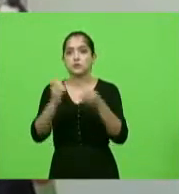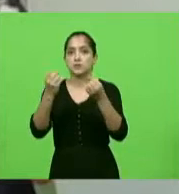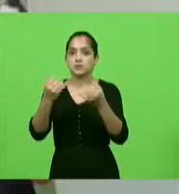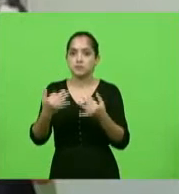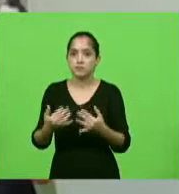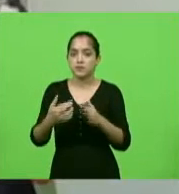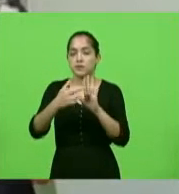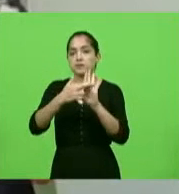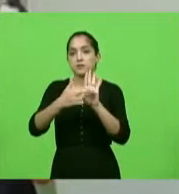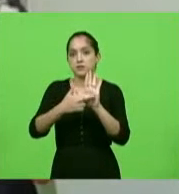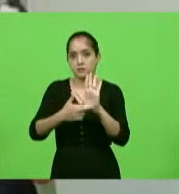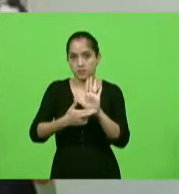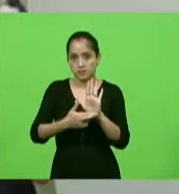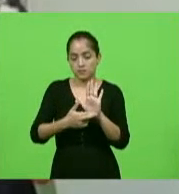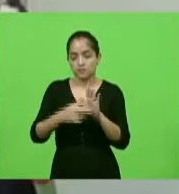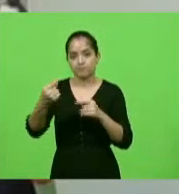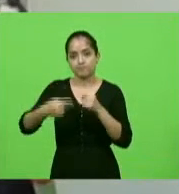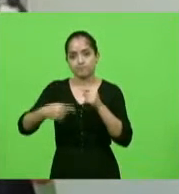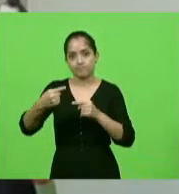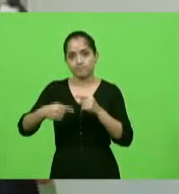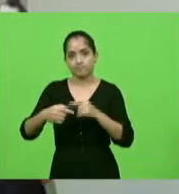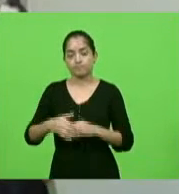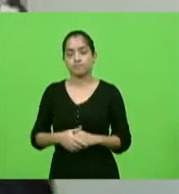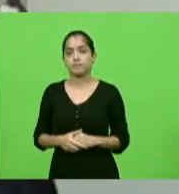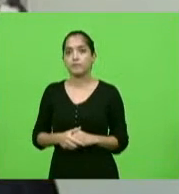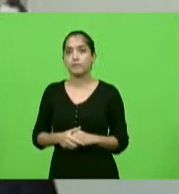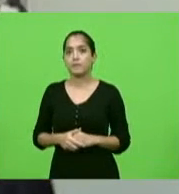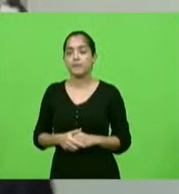das regras do jogo político.